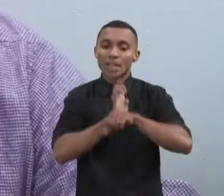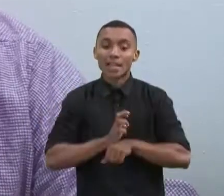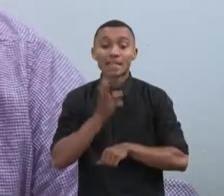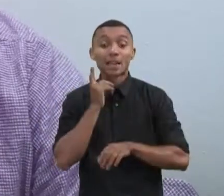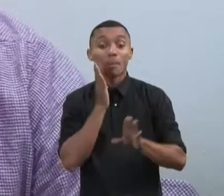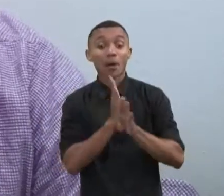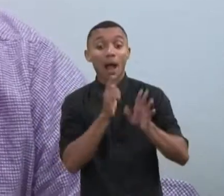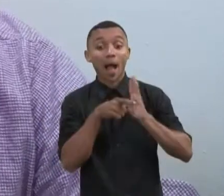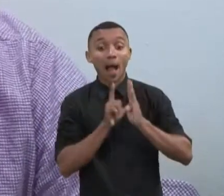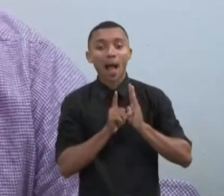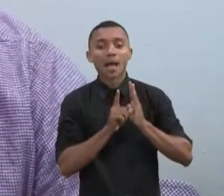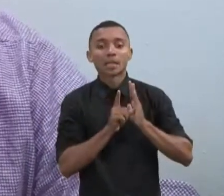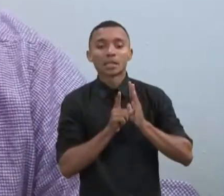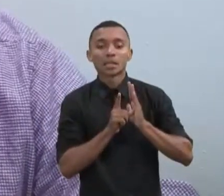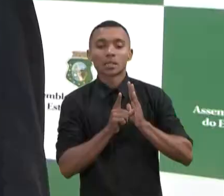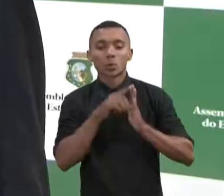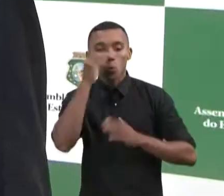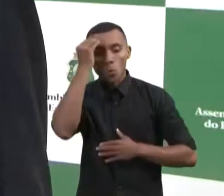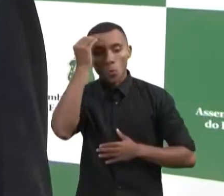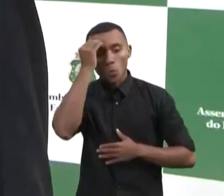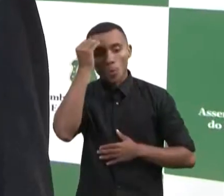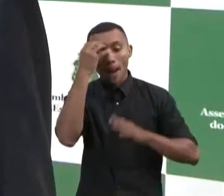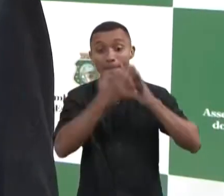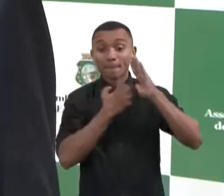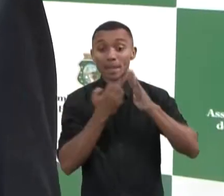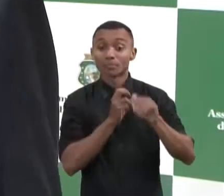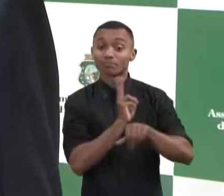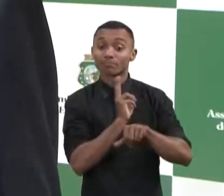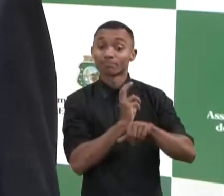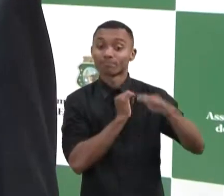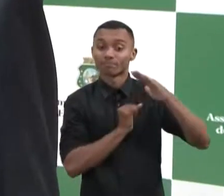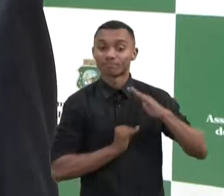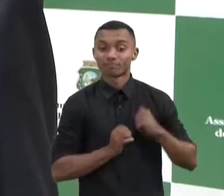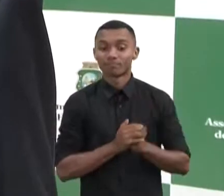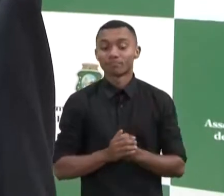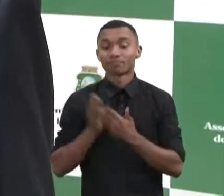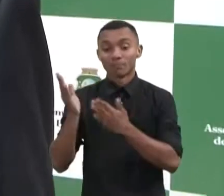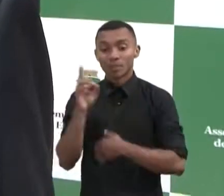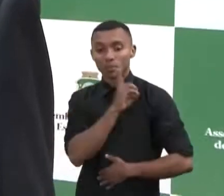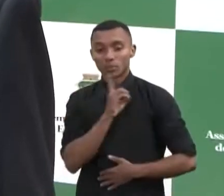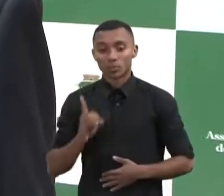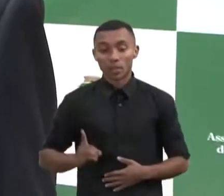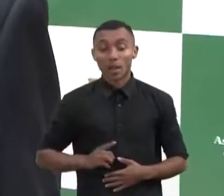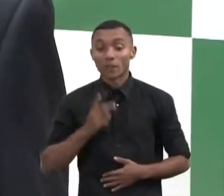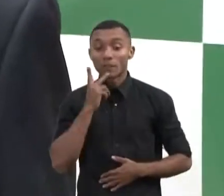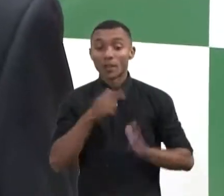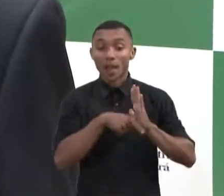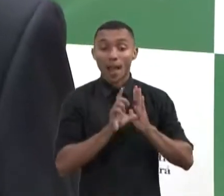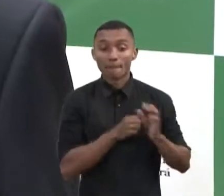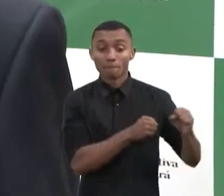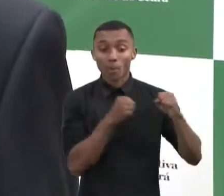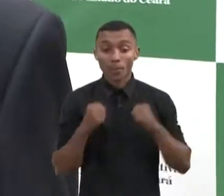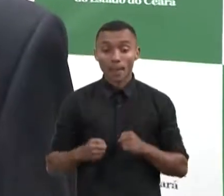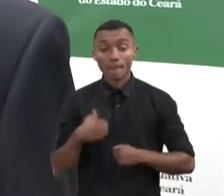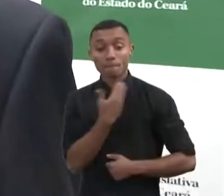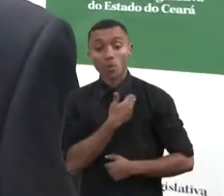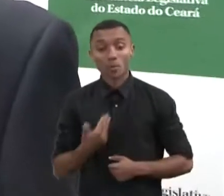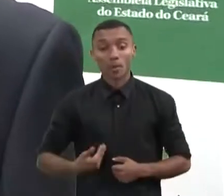desses empregos formais dos pequenos negócios. O deputado Walter Cavalcante destaca que é função do poder público fomentar